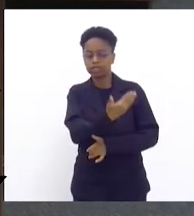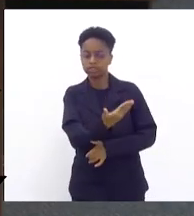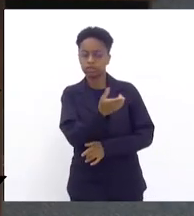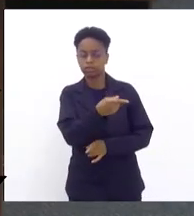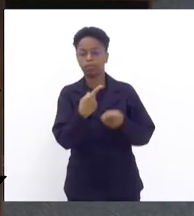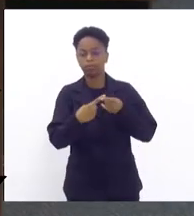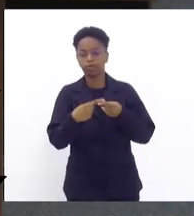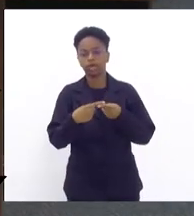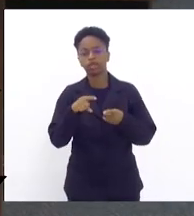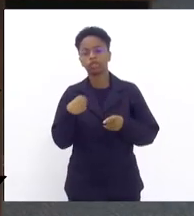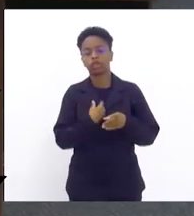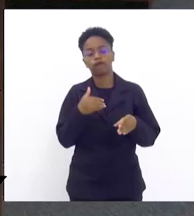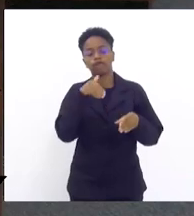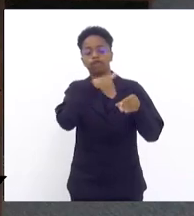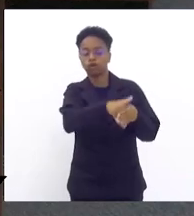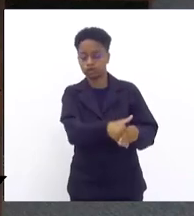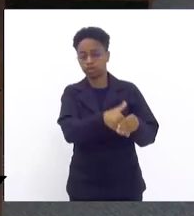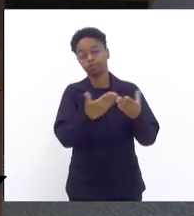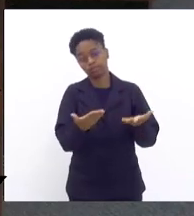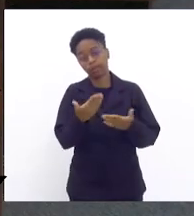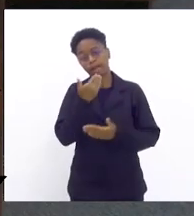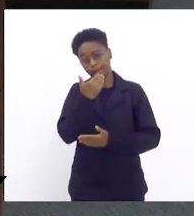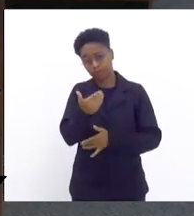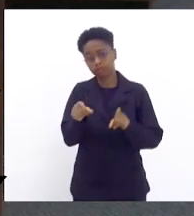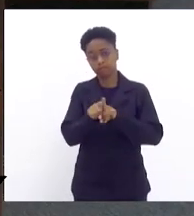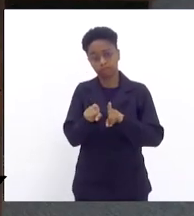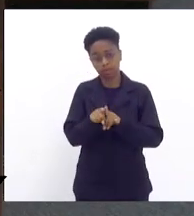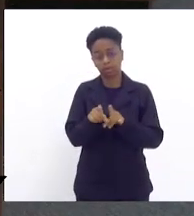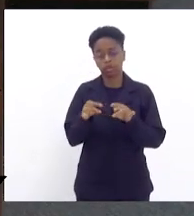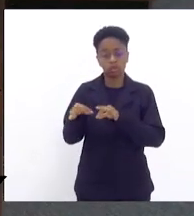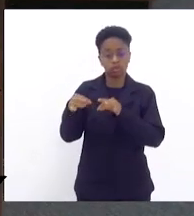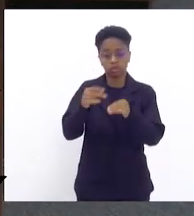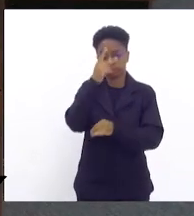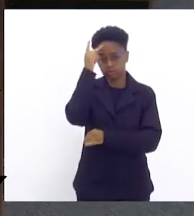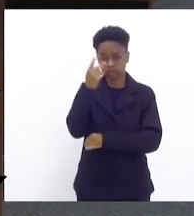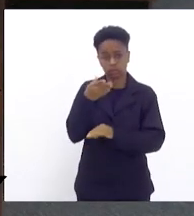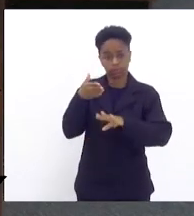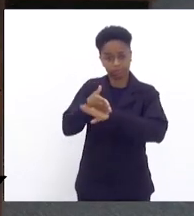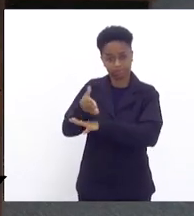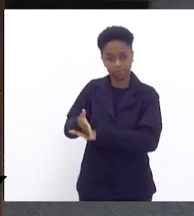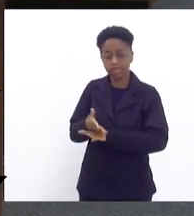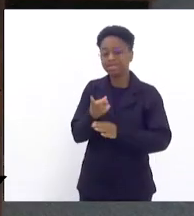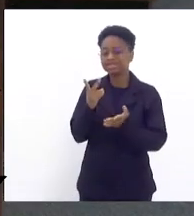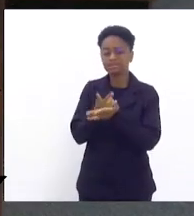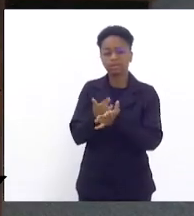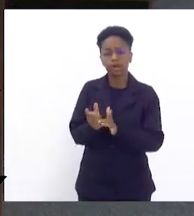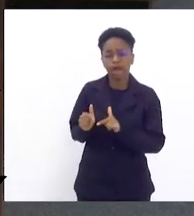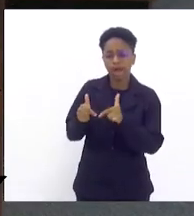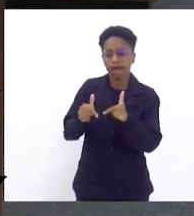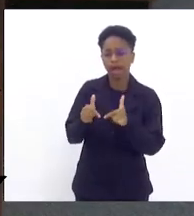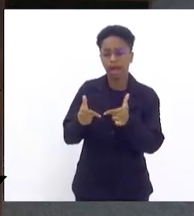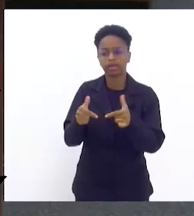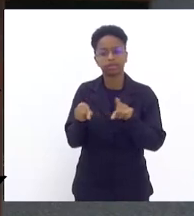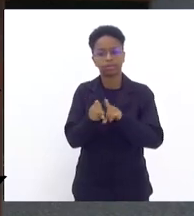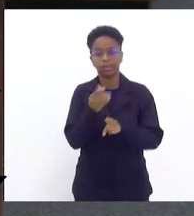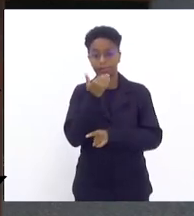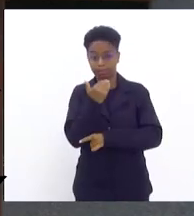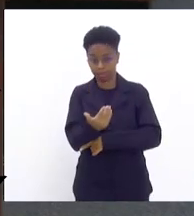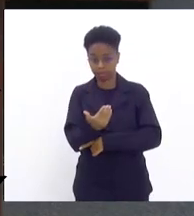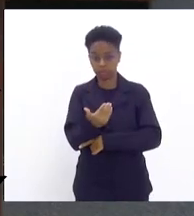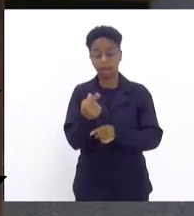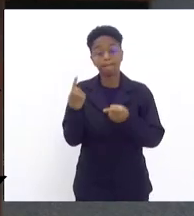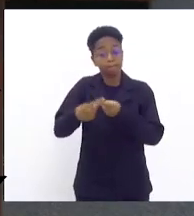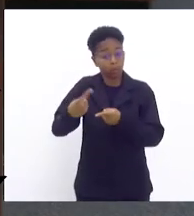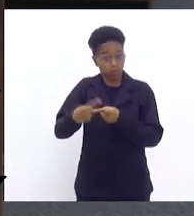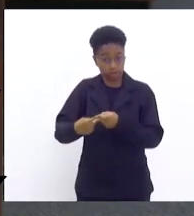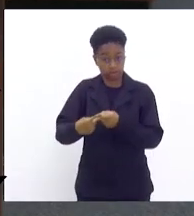votou, né? E vamos cobrar de todos que aparecerem lá. Ela está sempre lá atuando, está cobrando, ela está em cima. Por